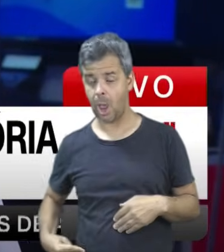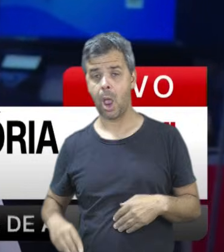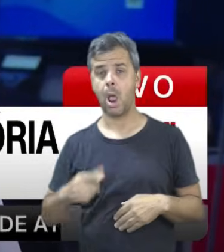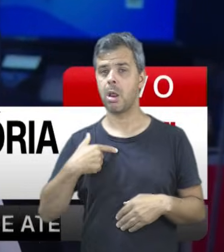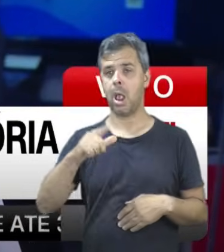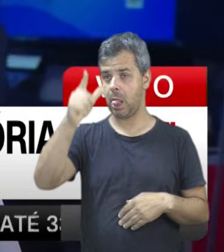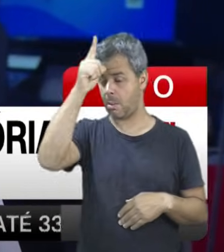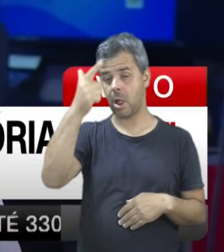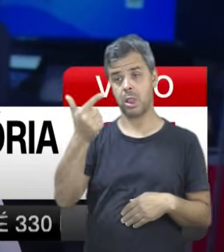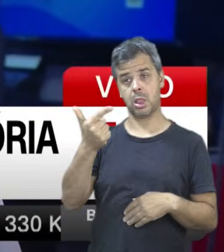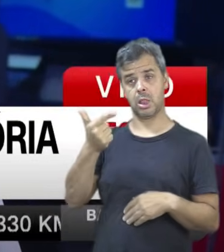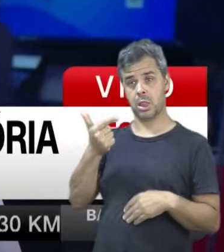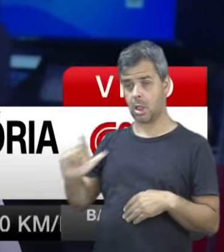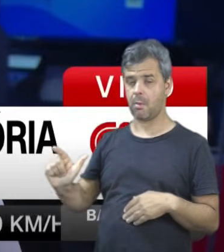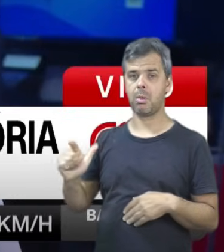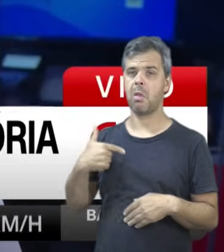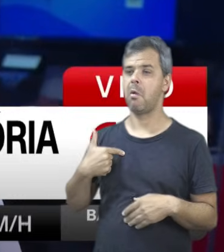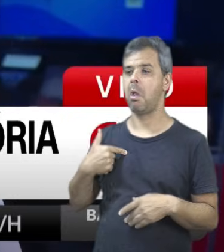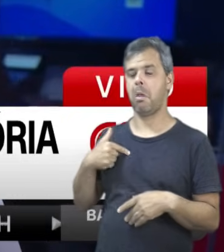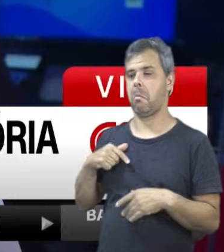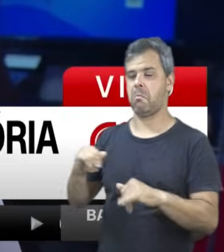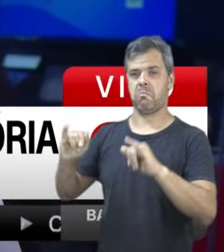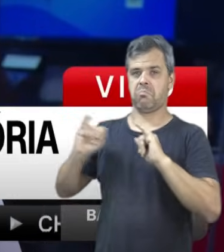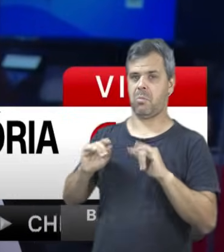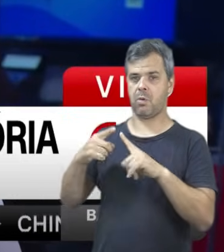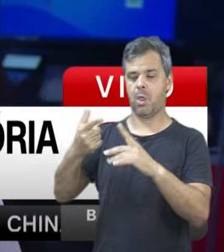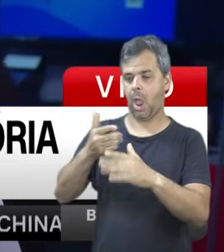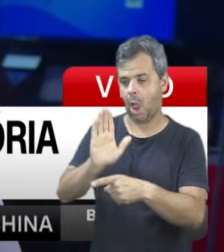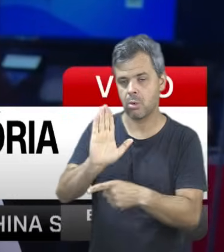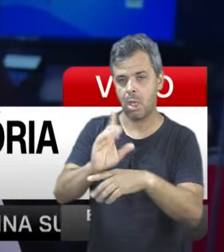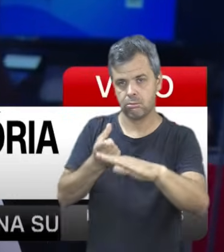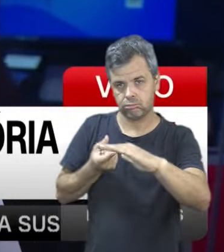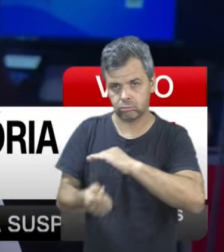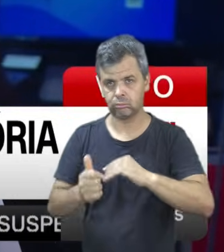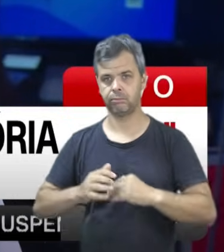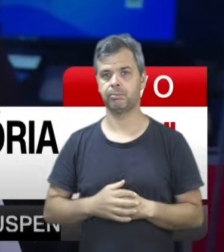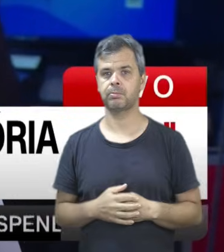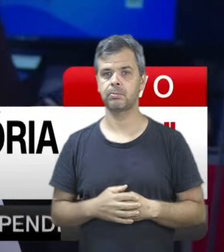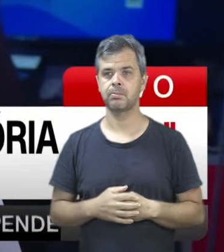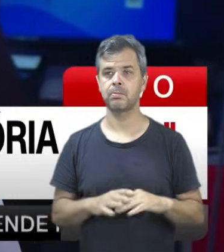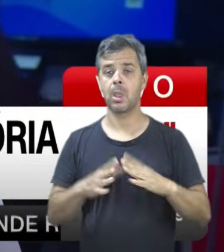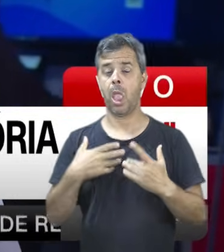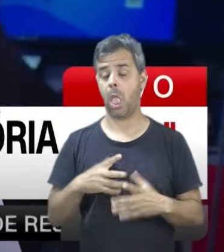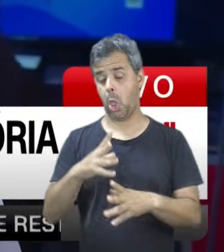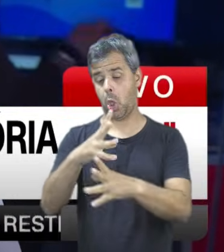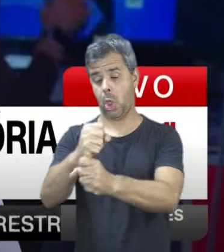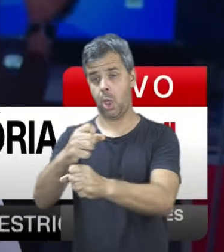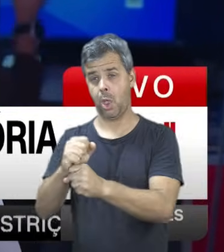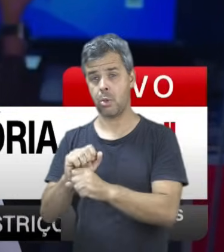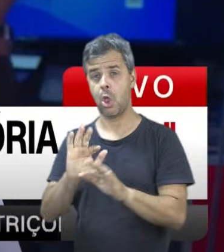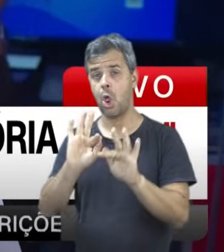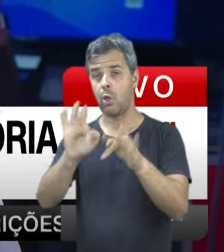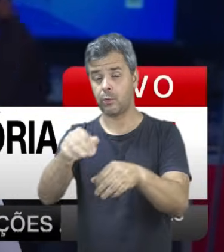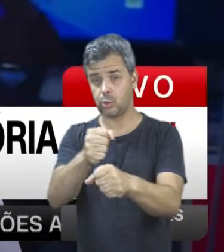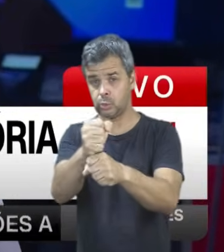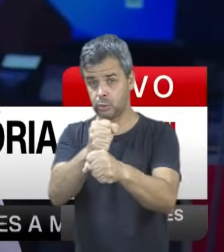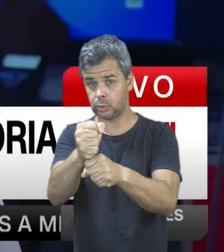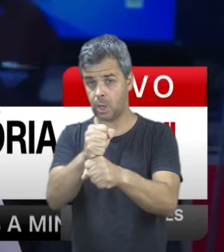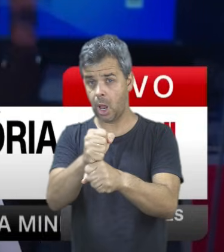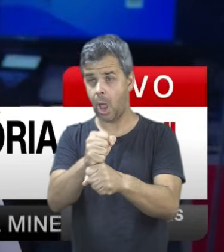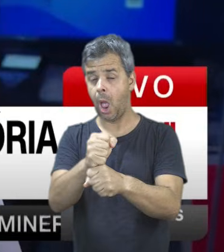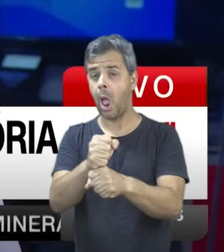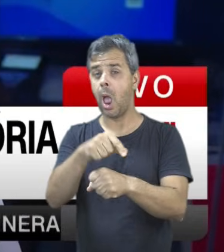não vai se furtar a ajudar o Fundo de Florestas. Eu calculo que até o final desse ano a